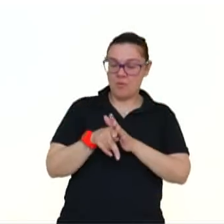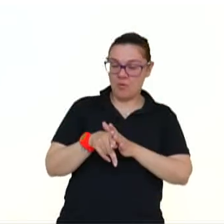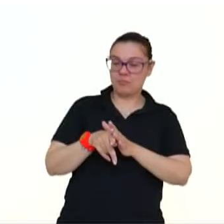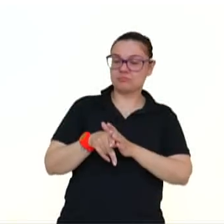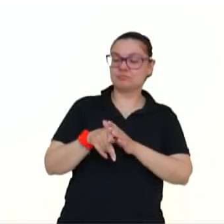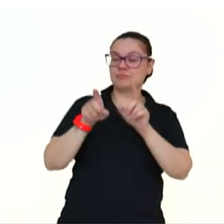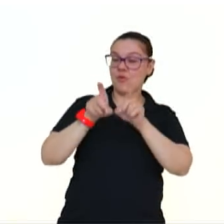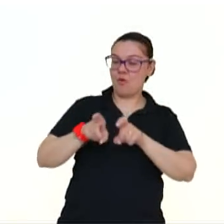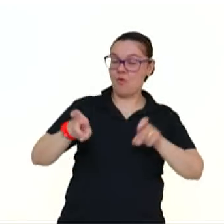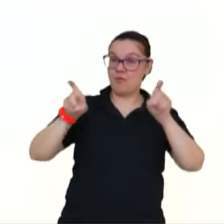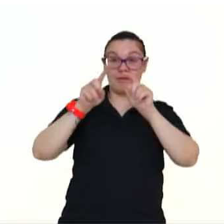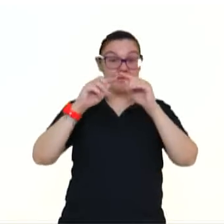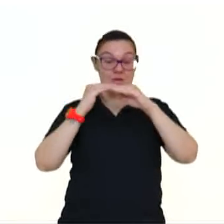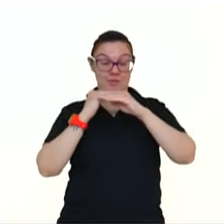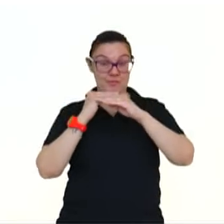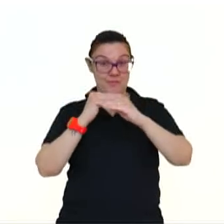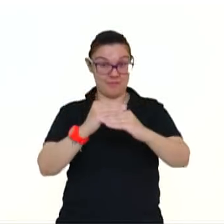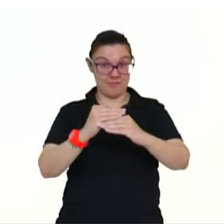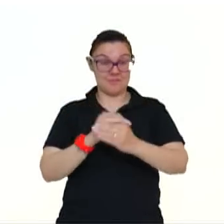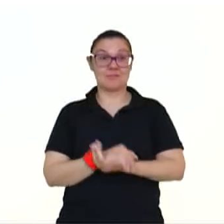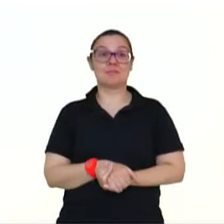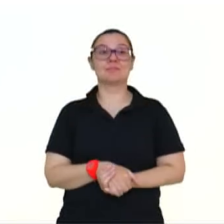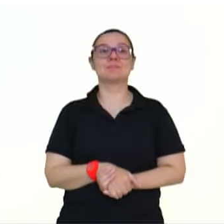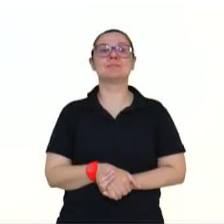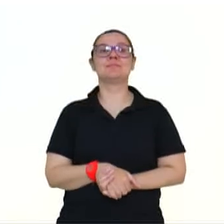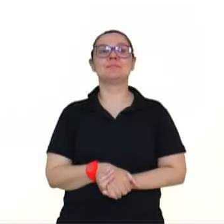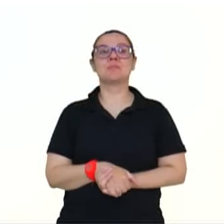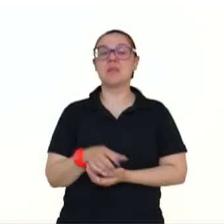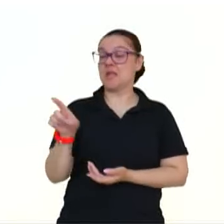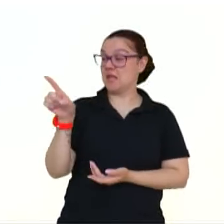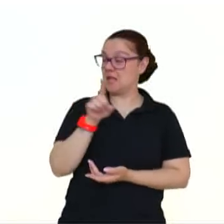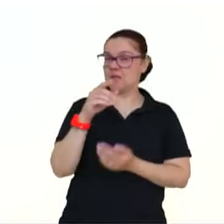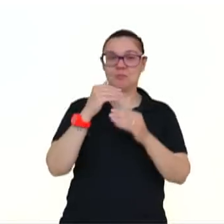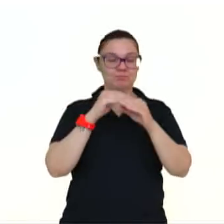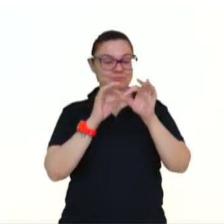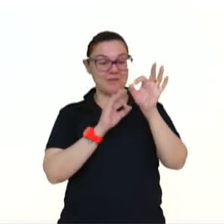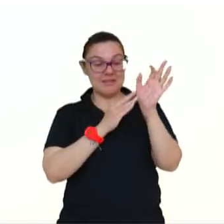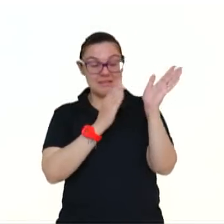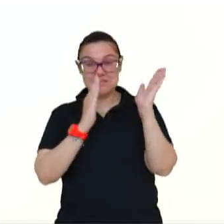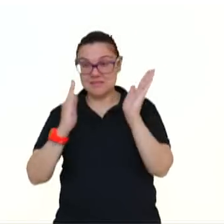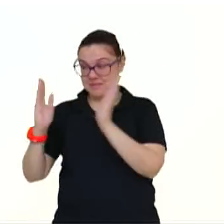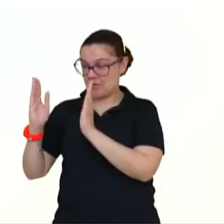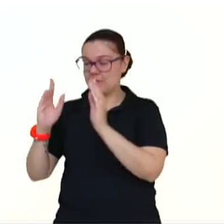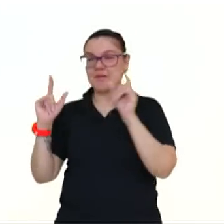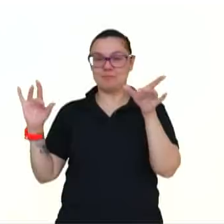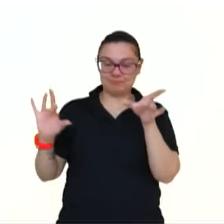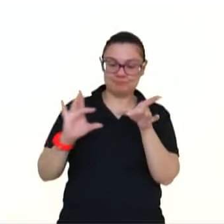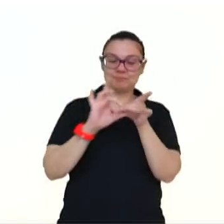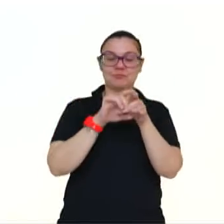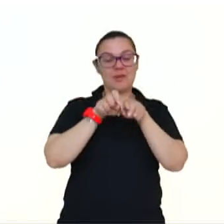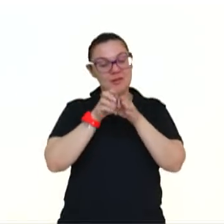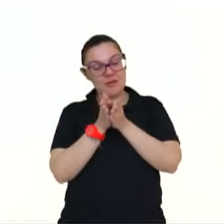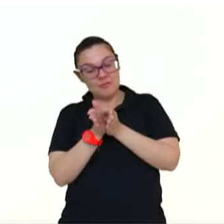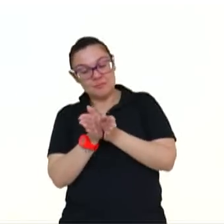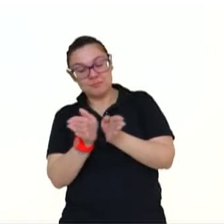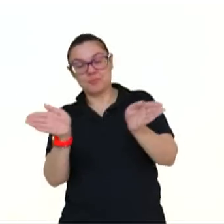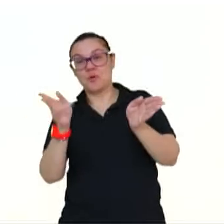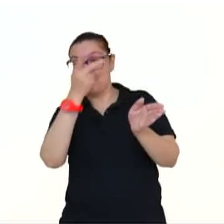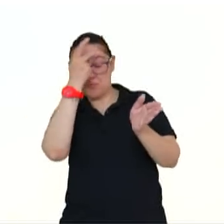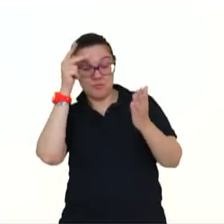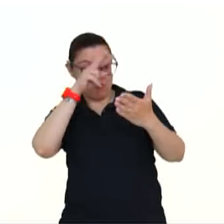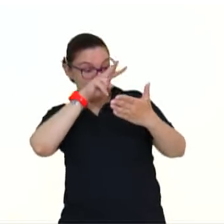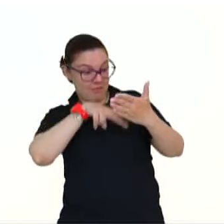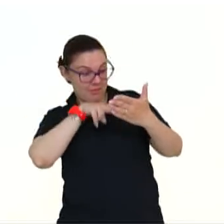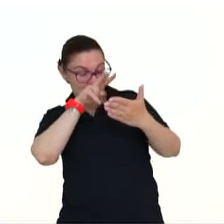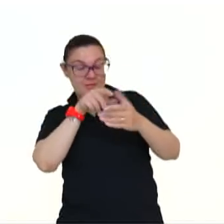não sequencial, veja lá, não sequencial e não linear, que se bifurca e permite ao leitor o